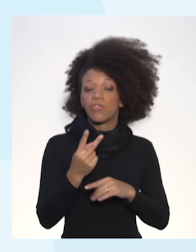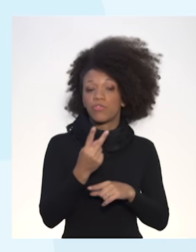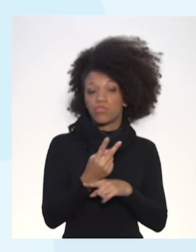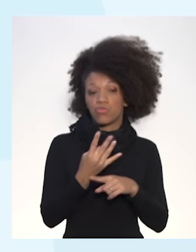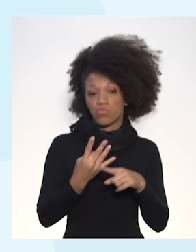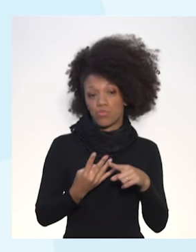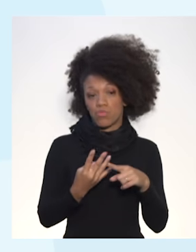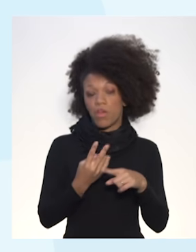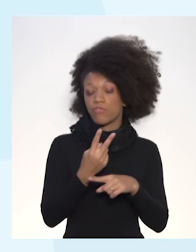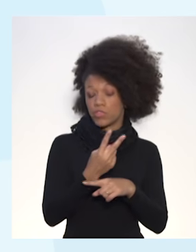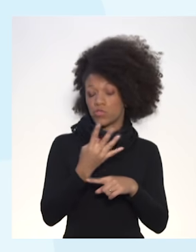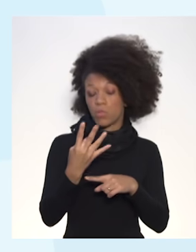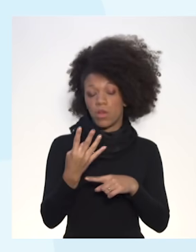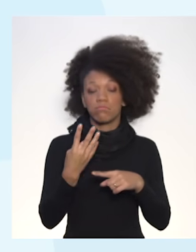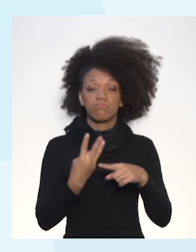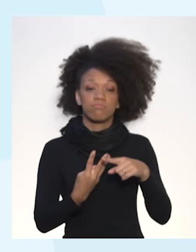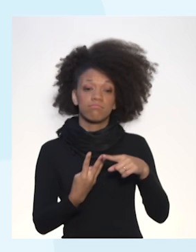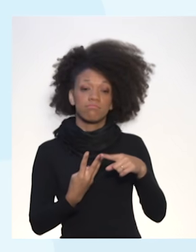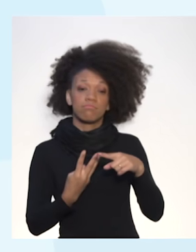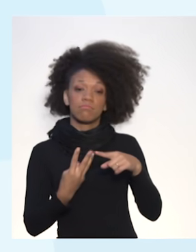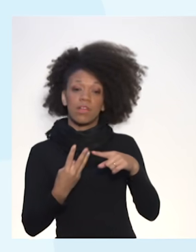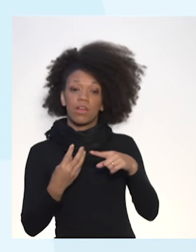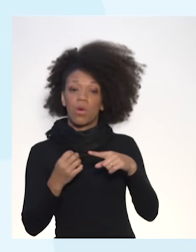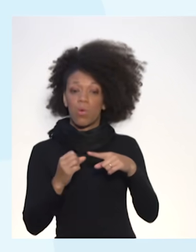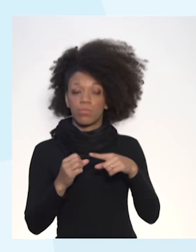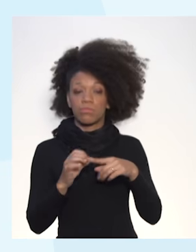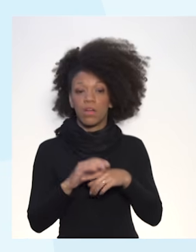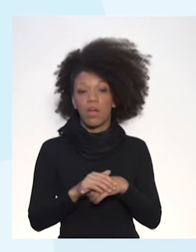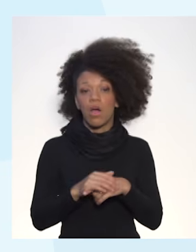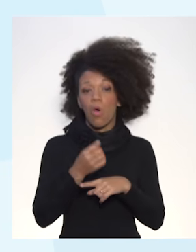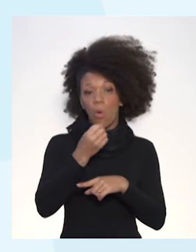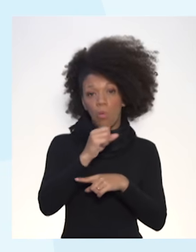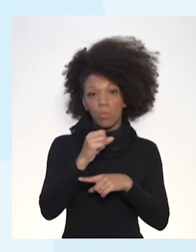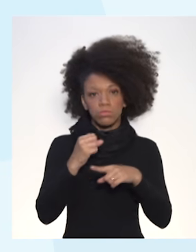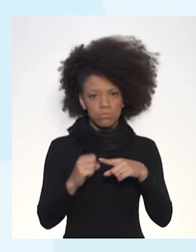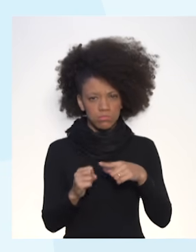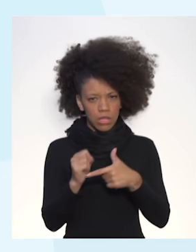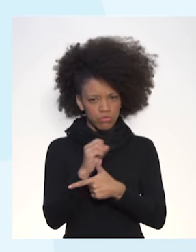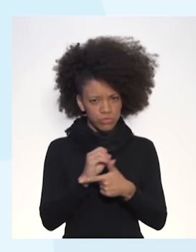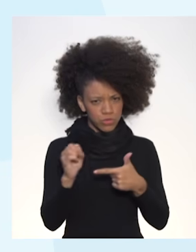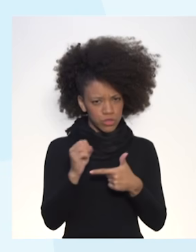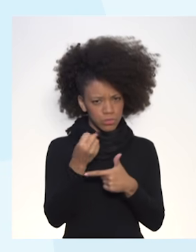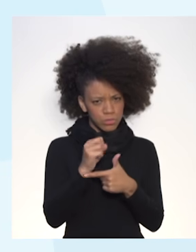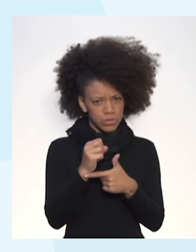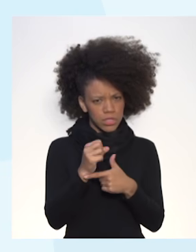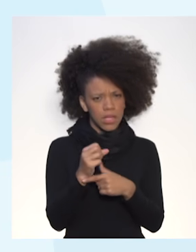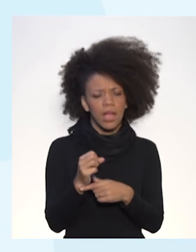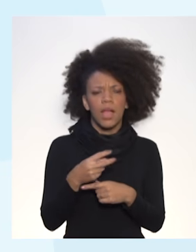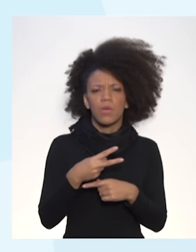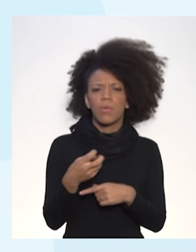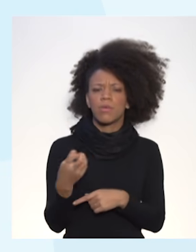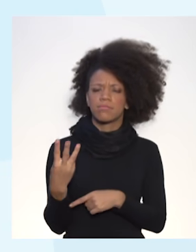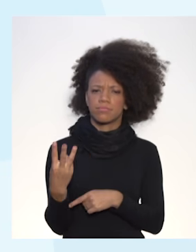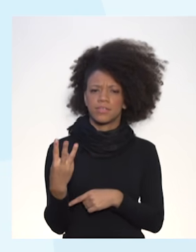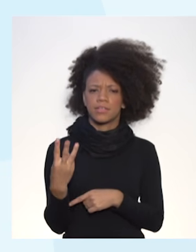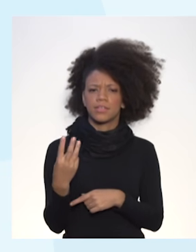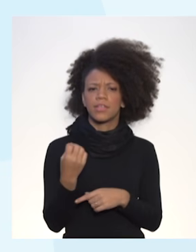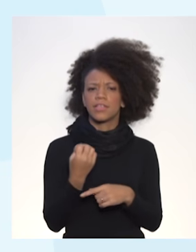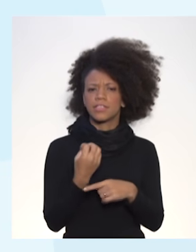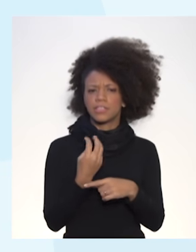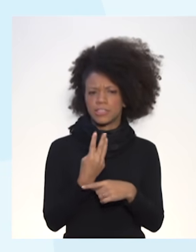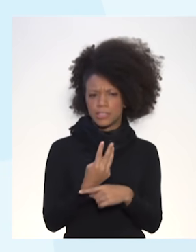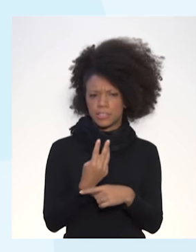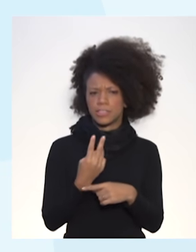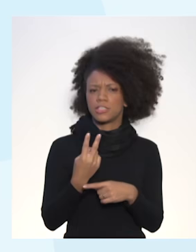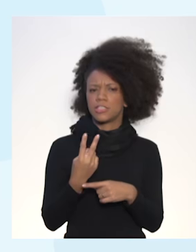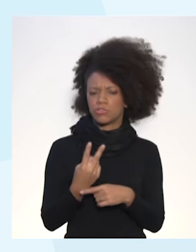24 dividido por 8 é igual a 3. E 32 dividido por 8 é igual a